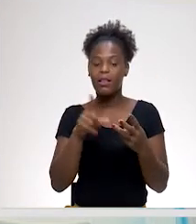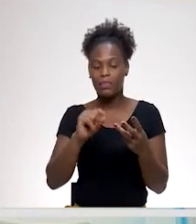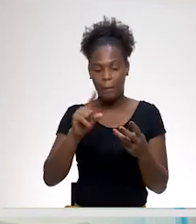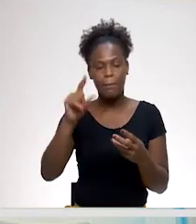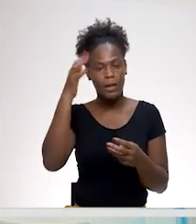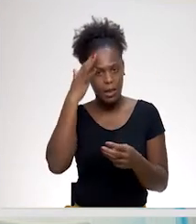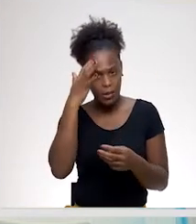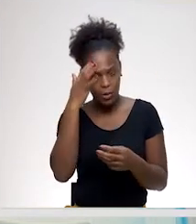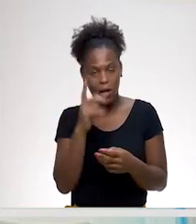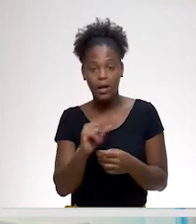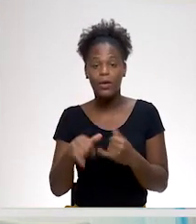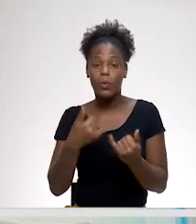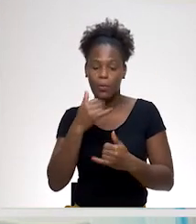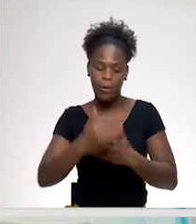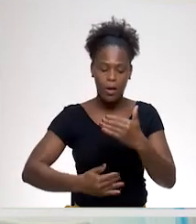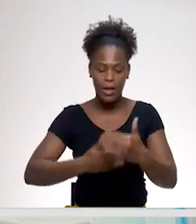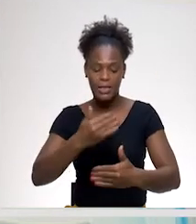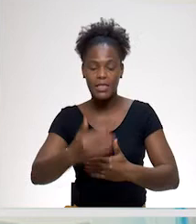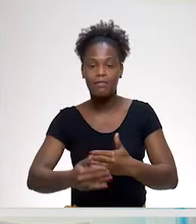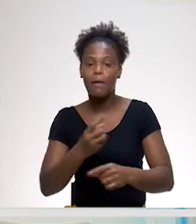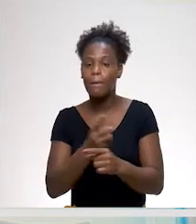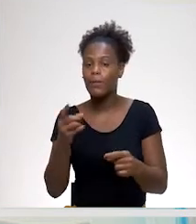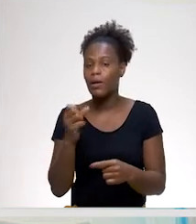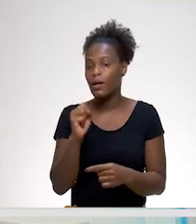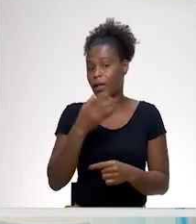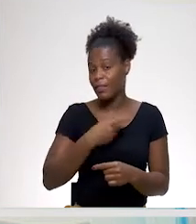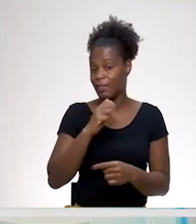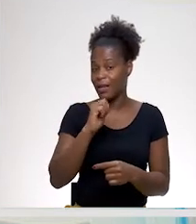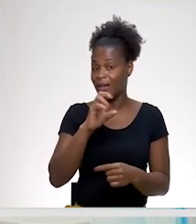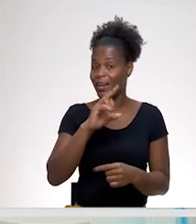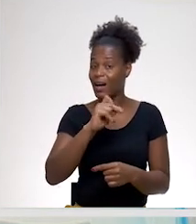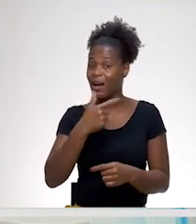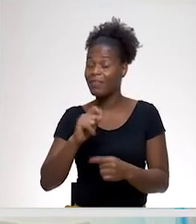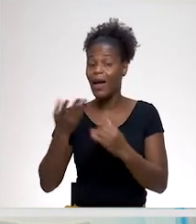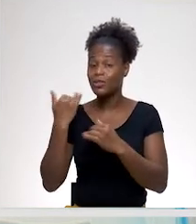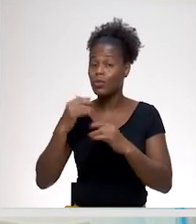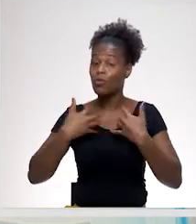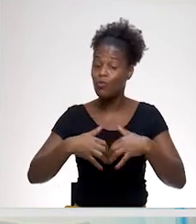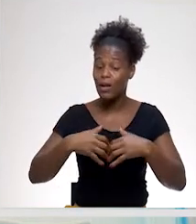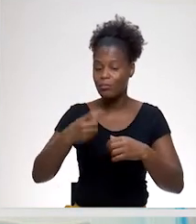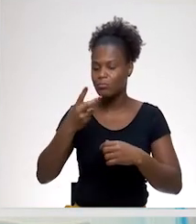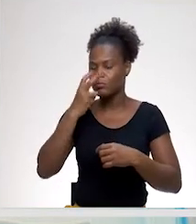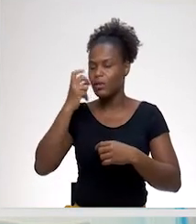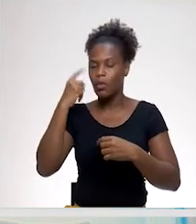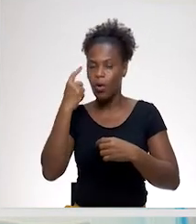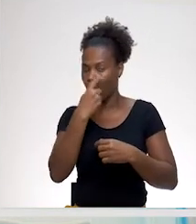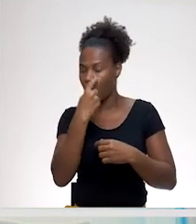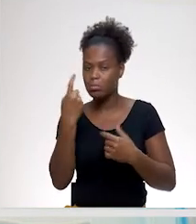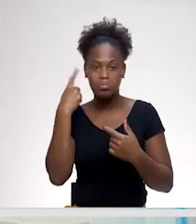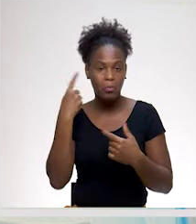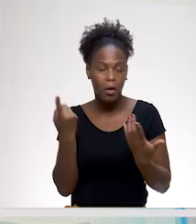portanto, é também racional e é progressiva porque Descartes começou duvidando dos sentidos até chegando